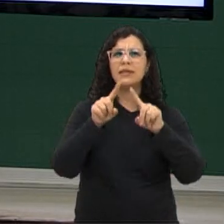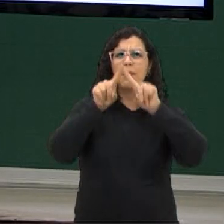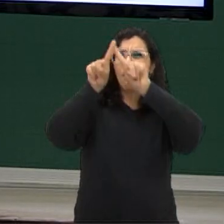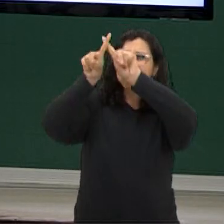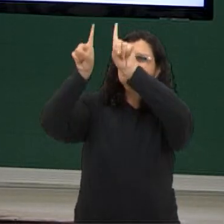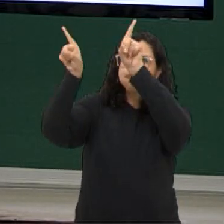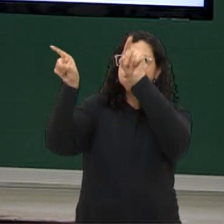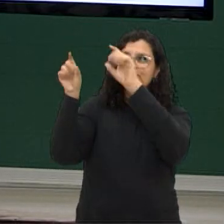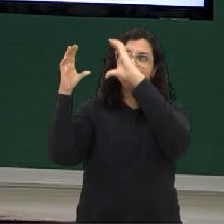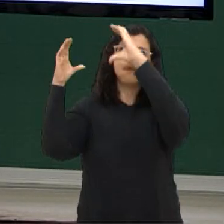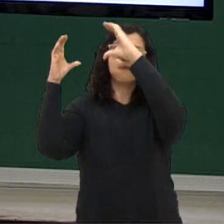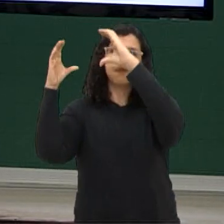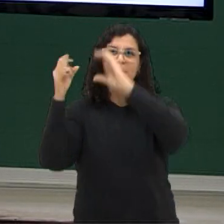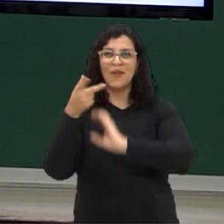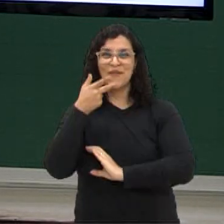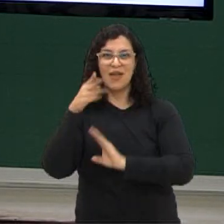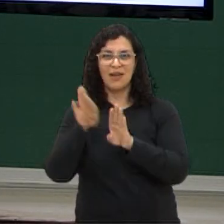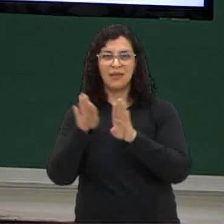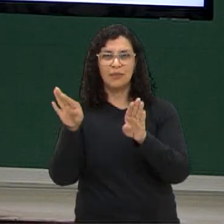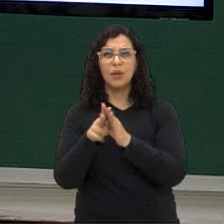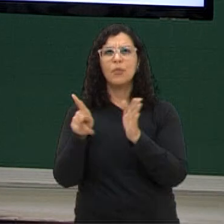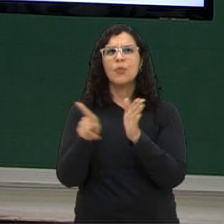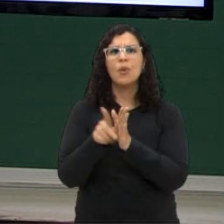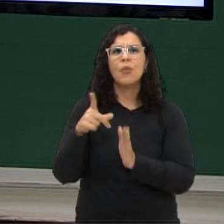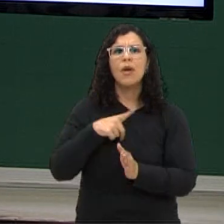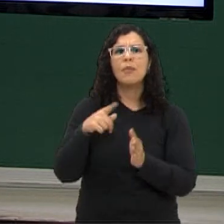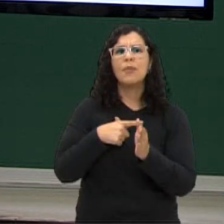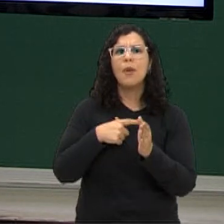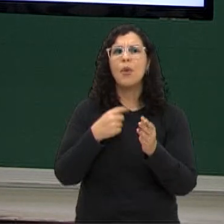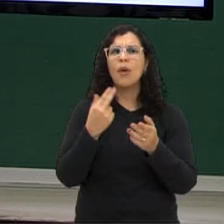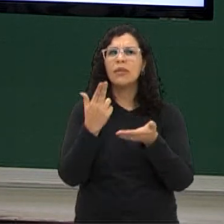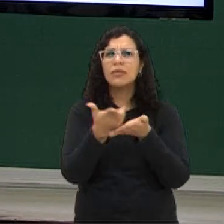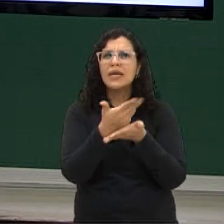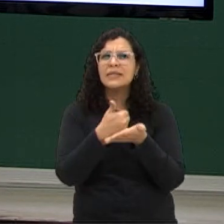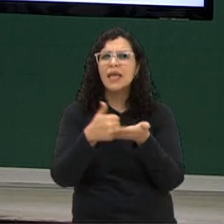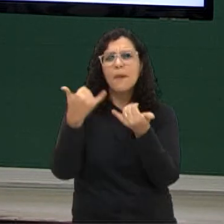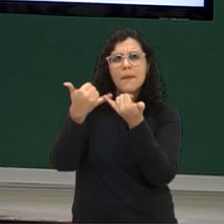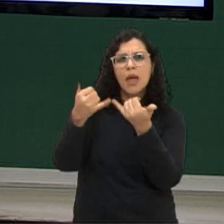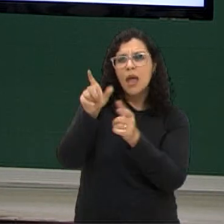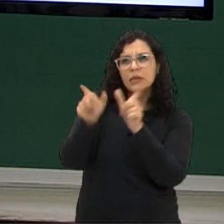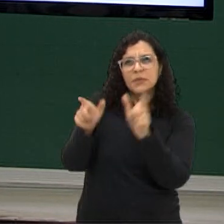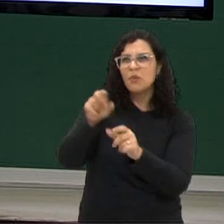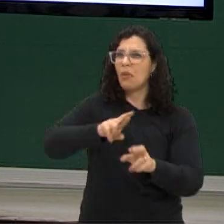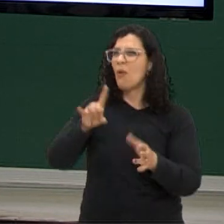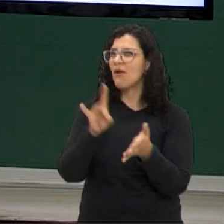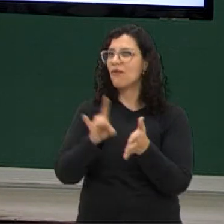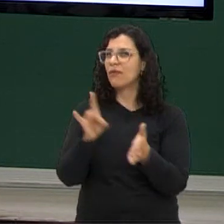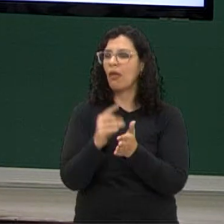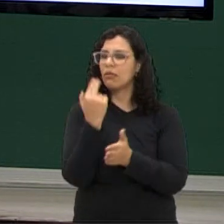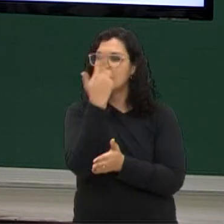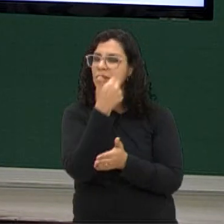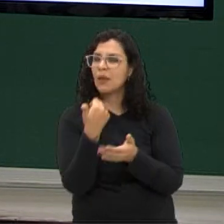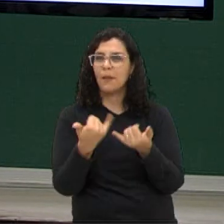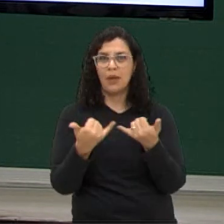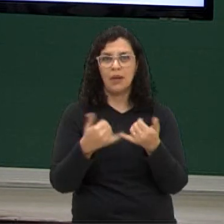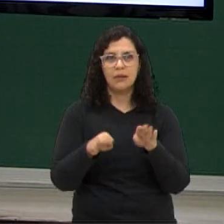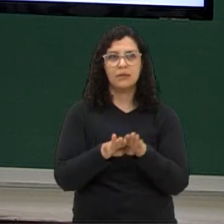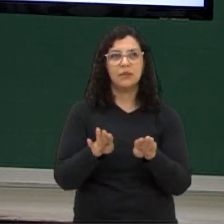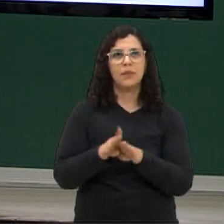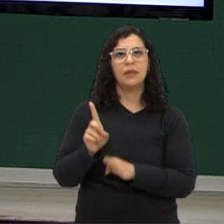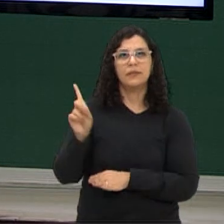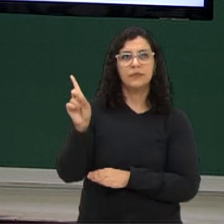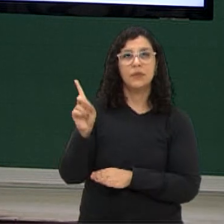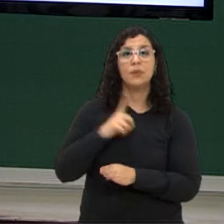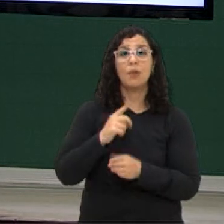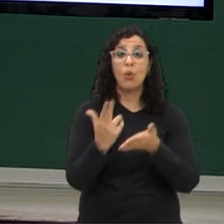de fala, né? Vinhetas são as caricaturas, representações das pessoas. Dibujos